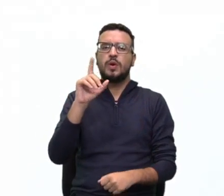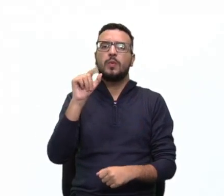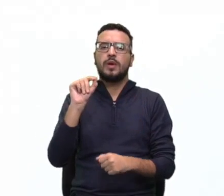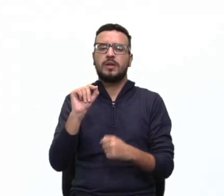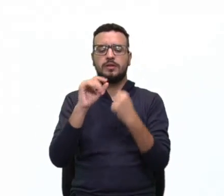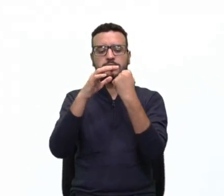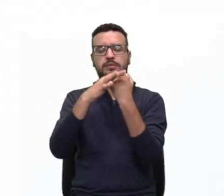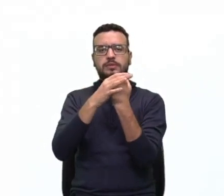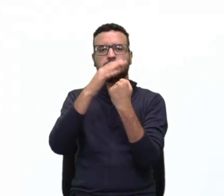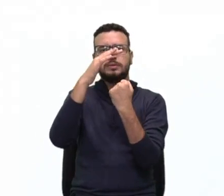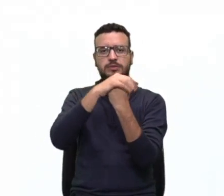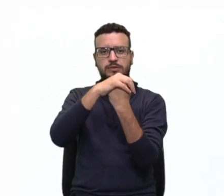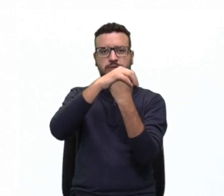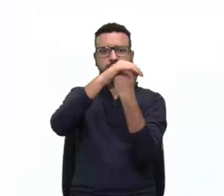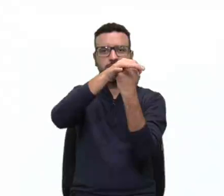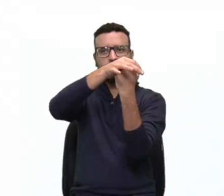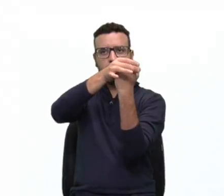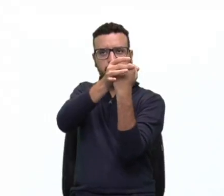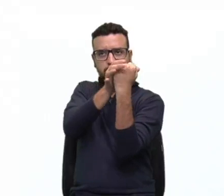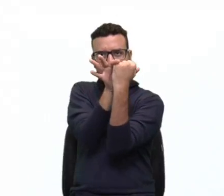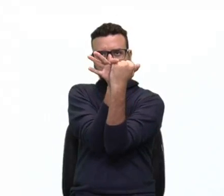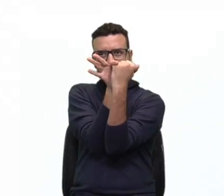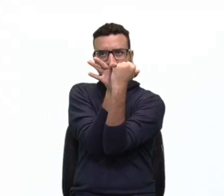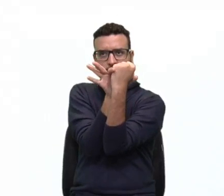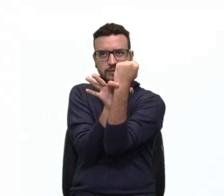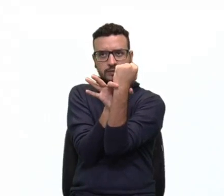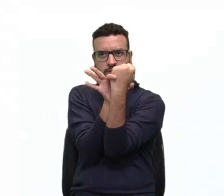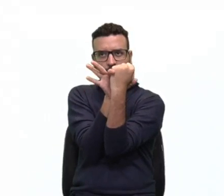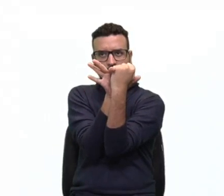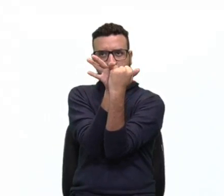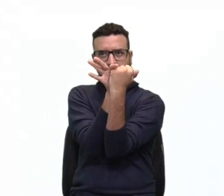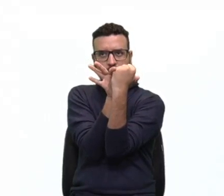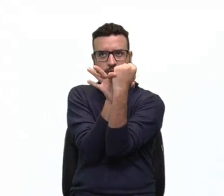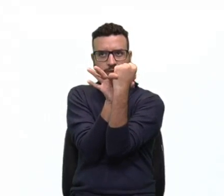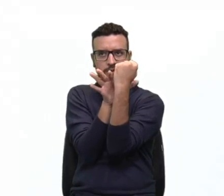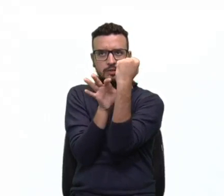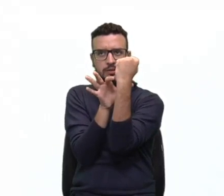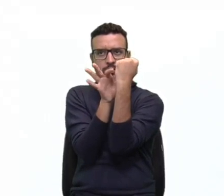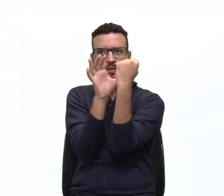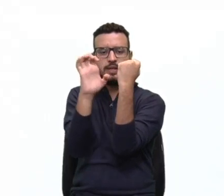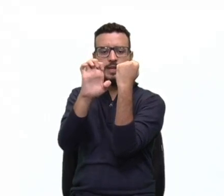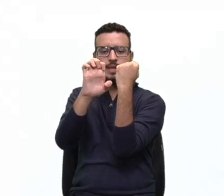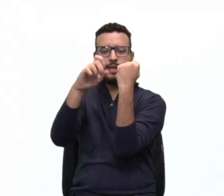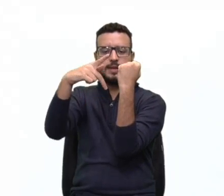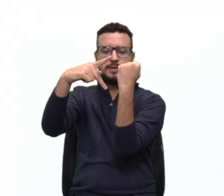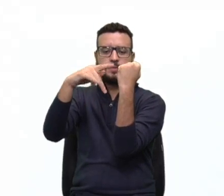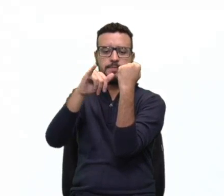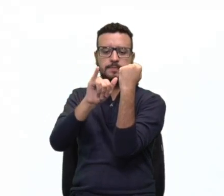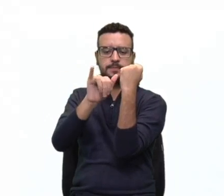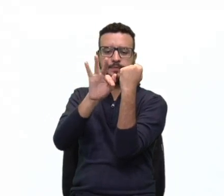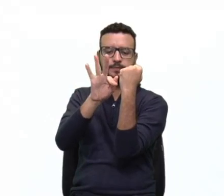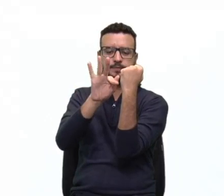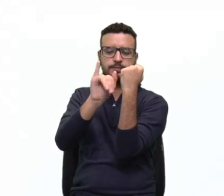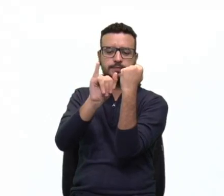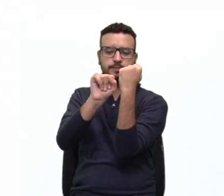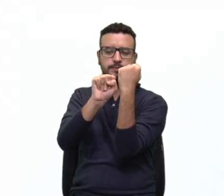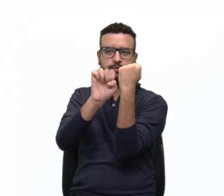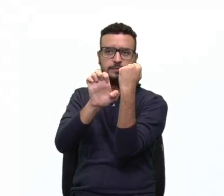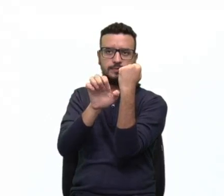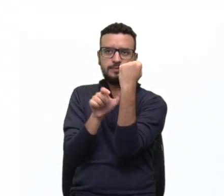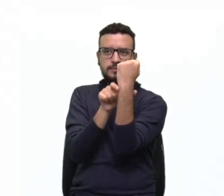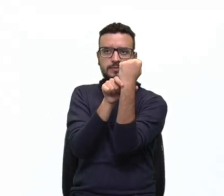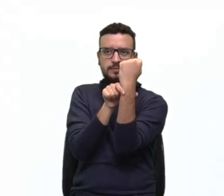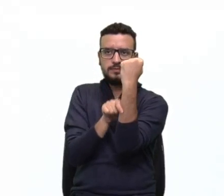e a outra era a diáfise? E que a epífise, ela ficava na extremidade do osso e que ela tinha uma